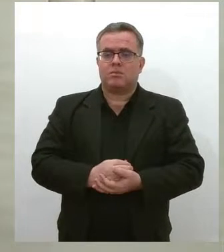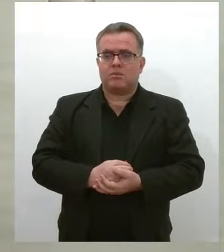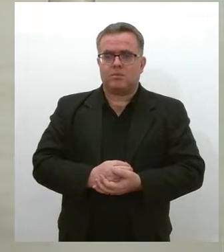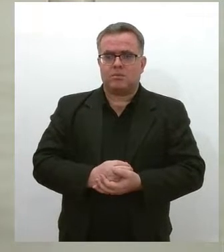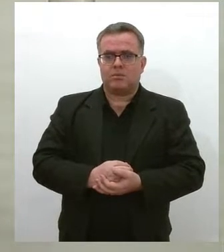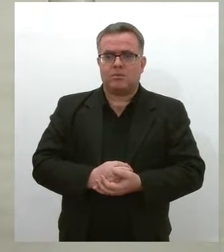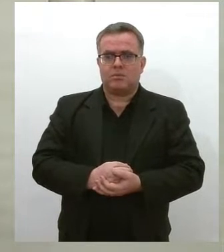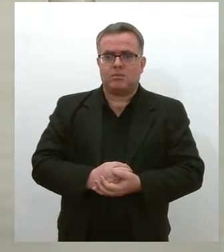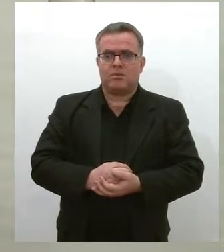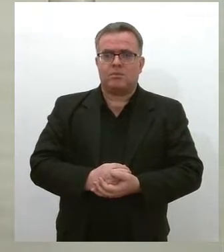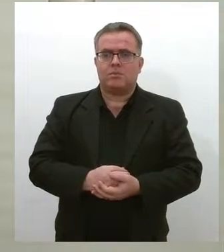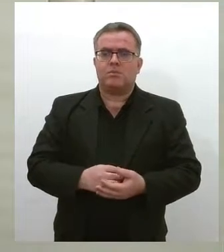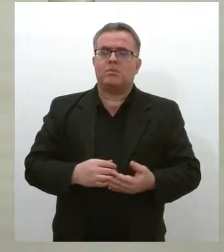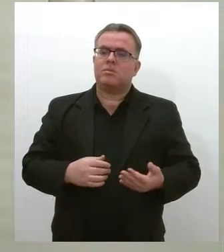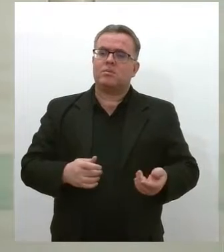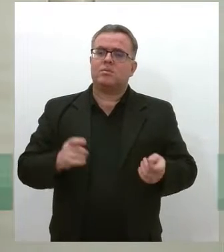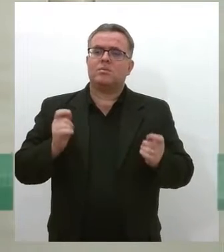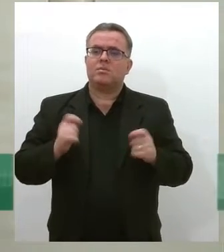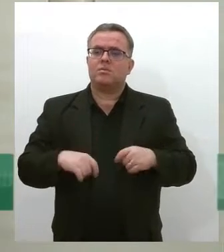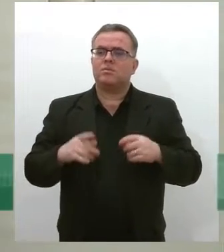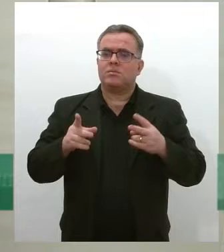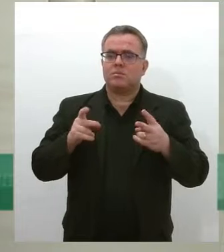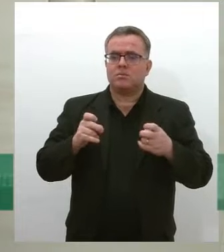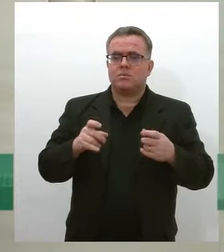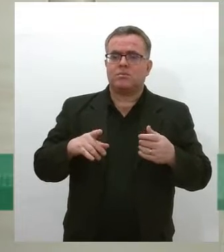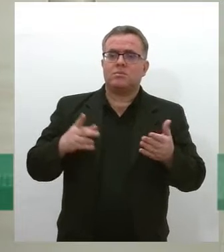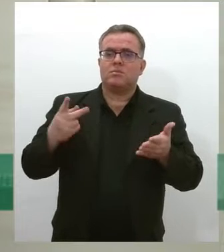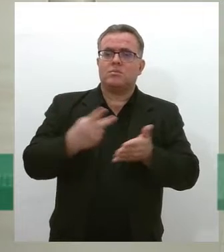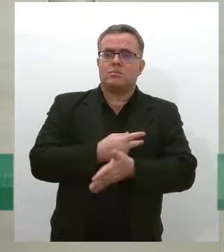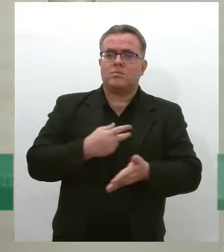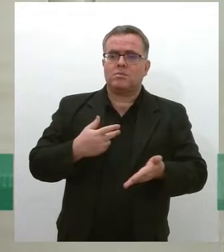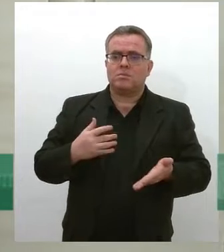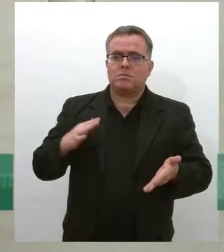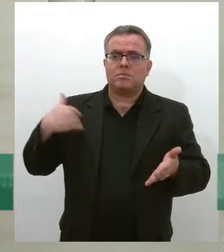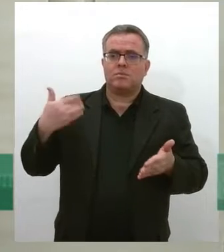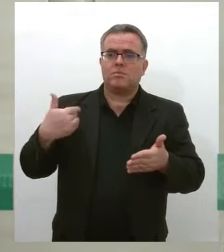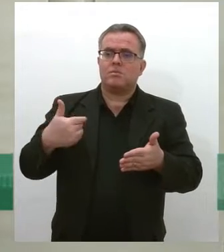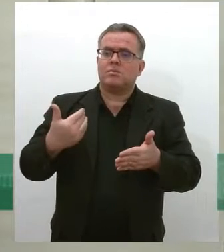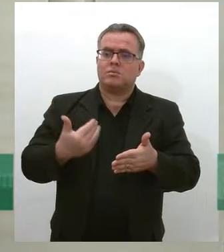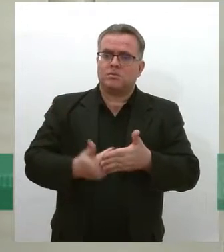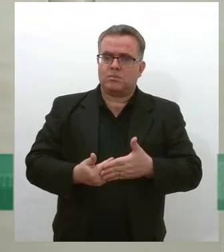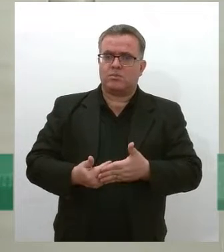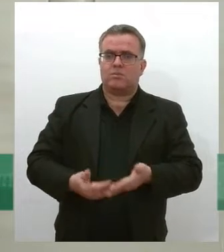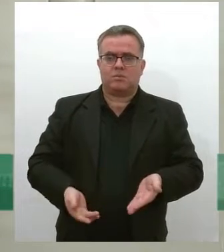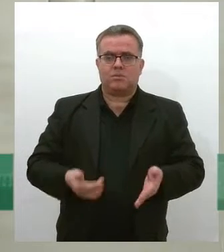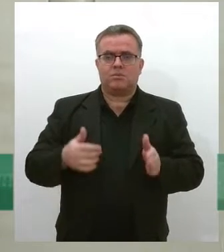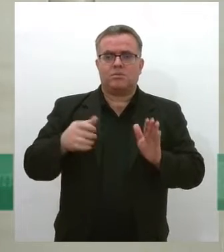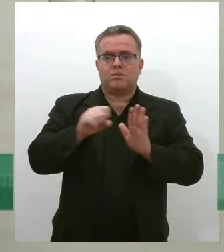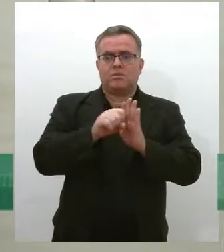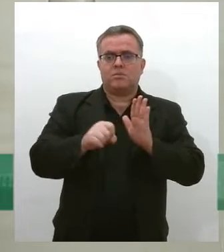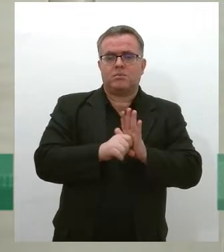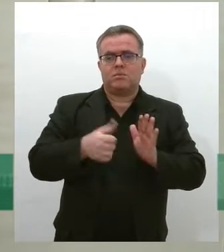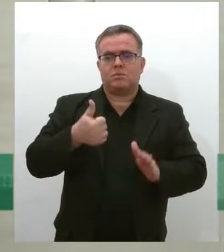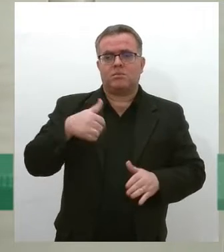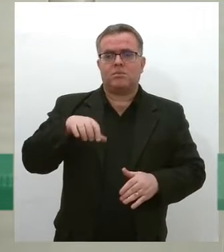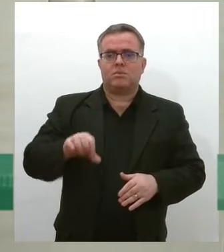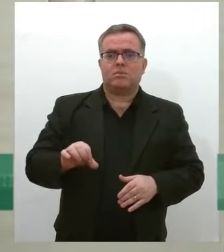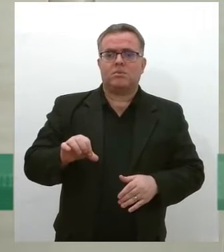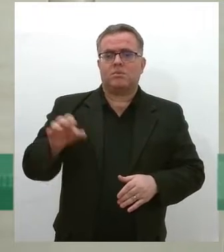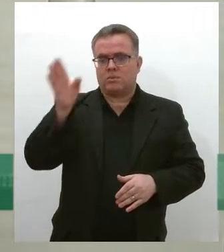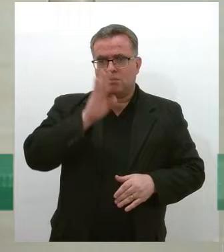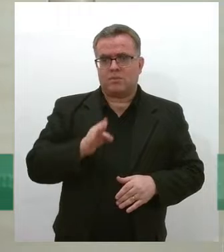Como a gente pode ver, muita coisa está acontecendo aí nas décadas do século XIX no Brasil e não dá para trazer tudo aqui, como